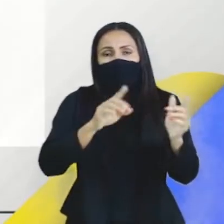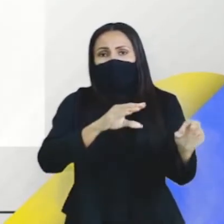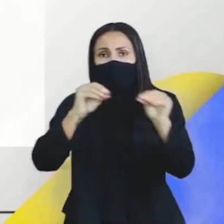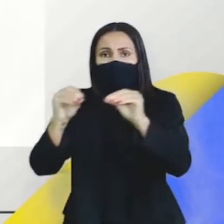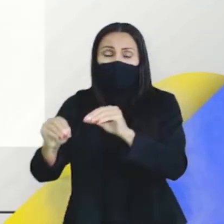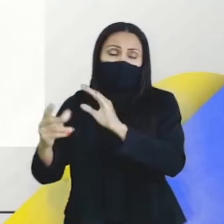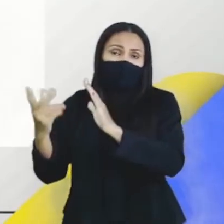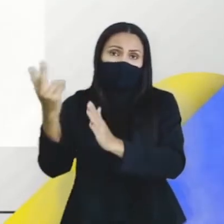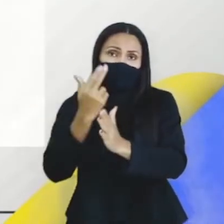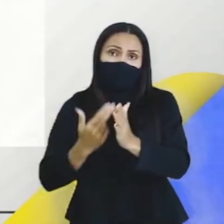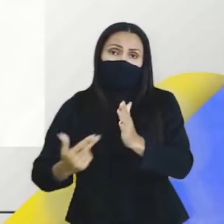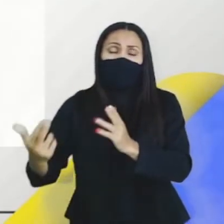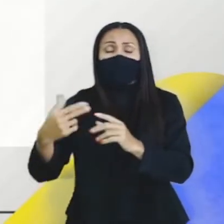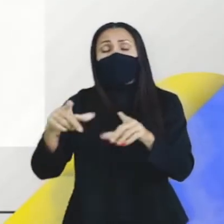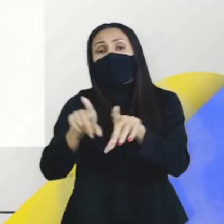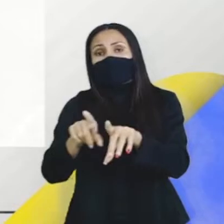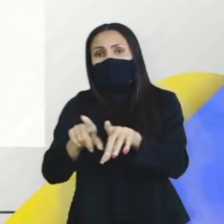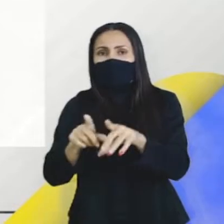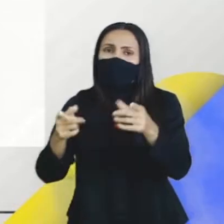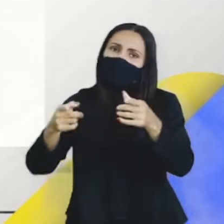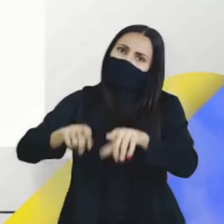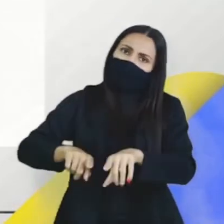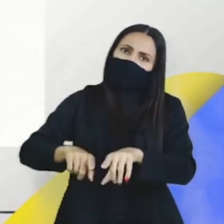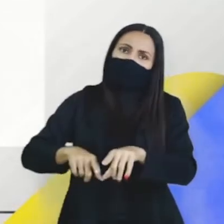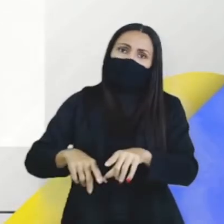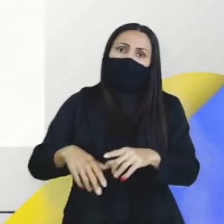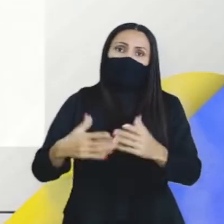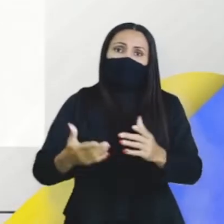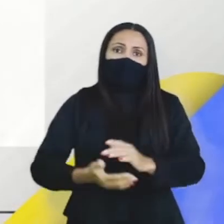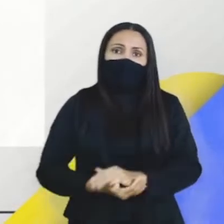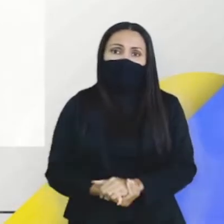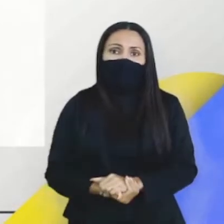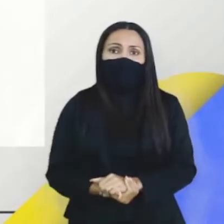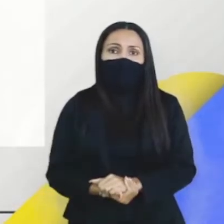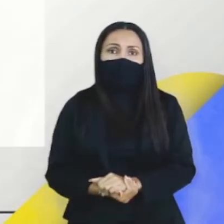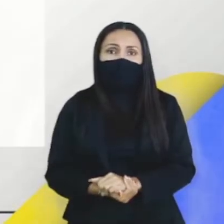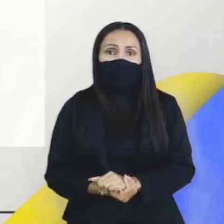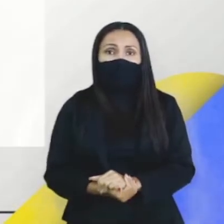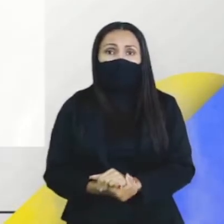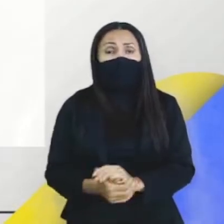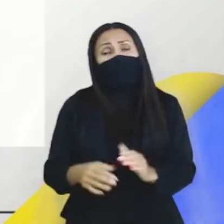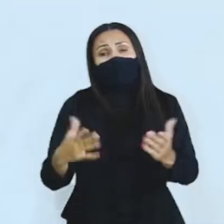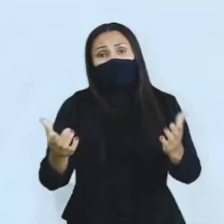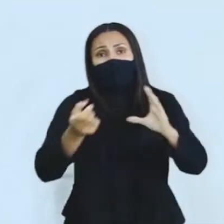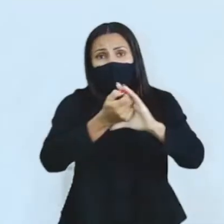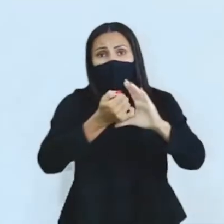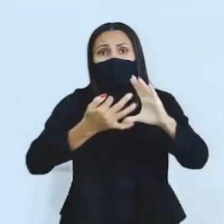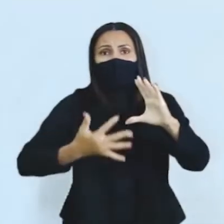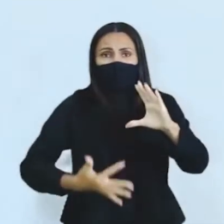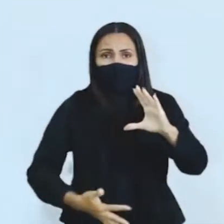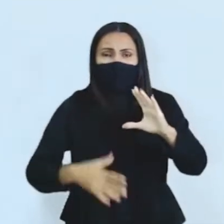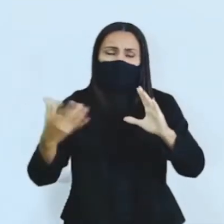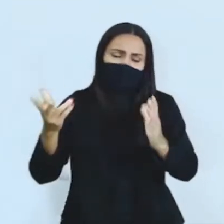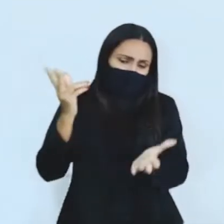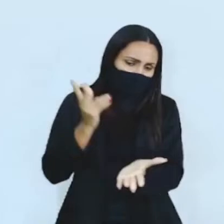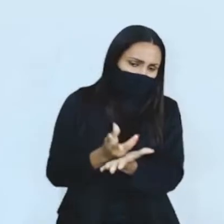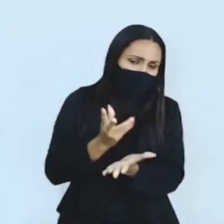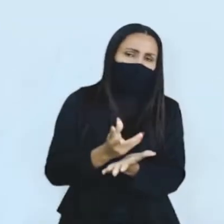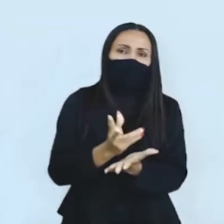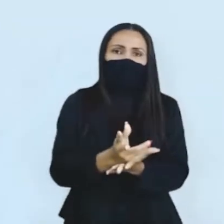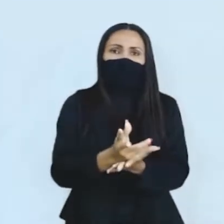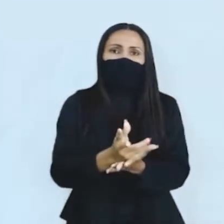ortogonal, as projetantes também são paralelas entre si. Por quê? Porque é uma projeção cilíndrica. Então, essa característica ela se mantém,